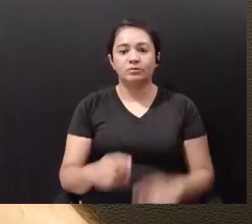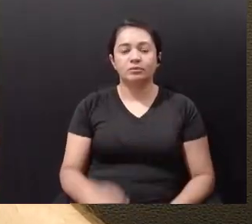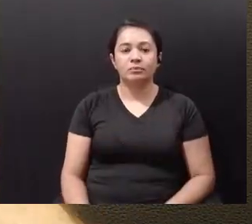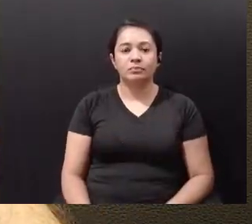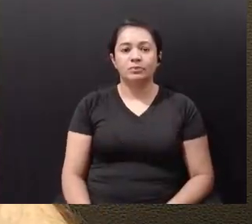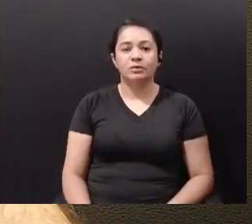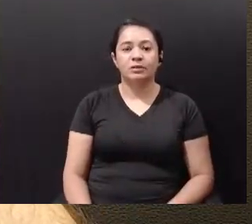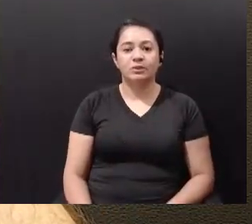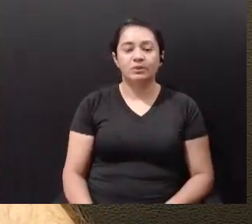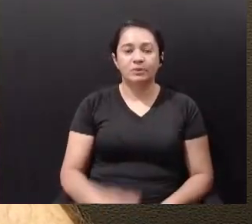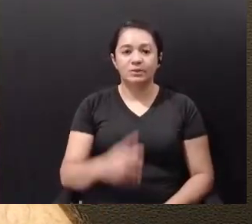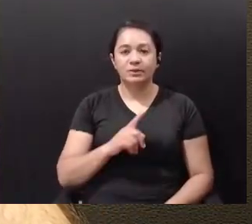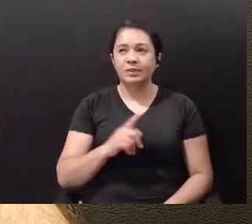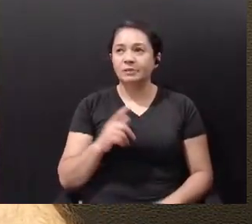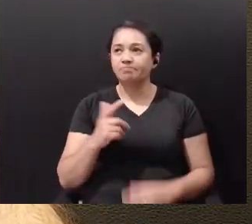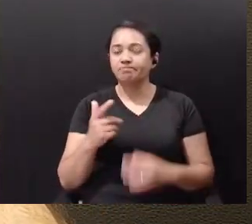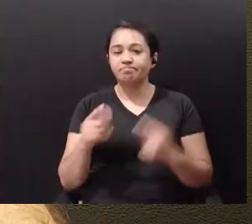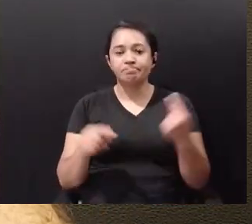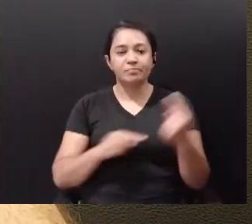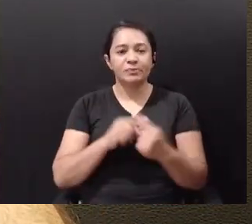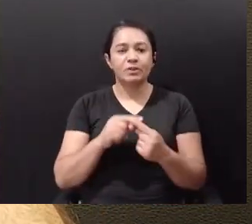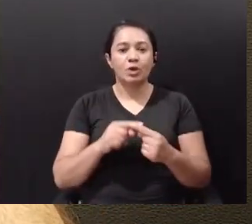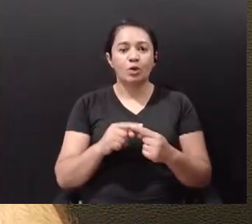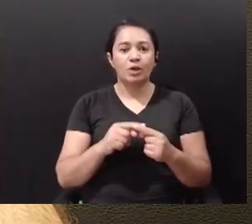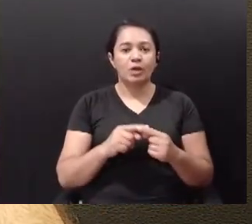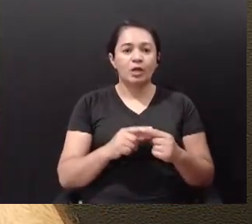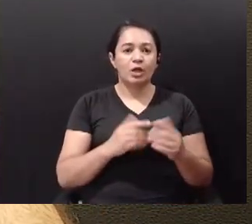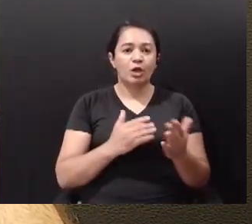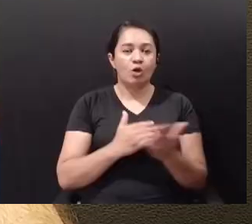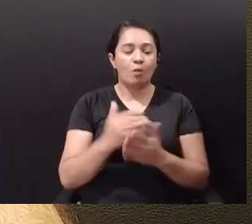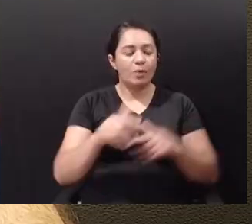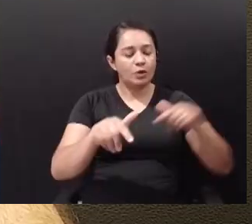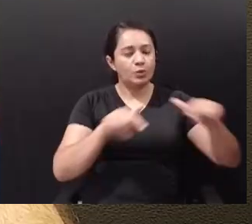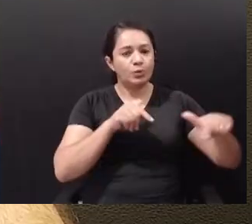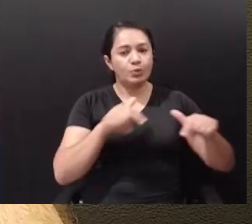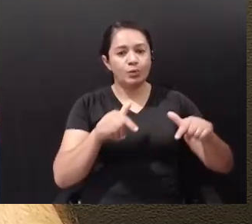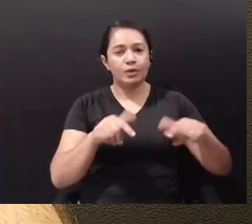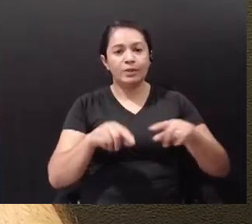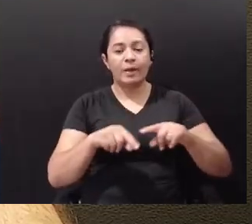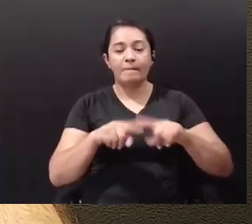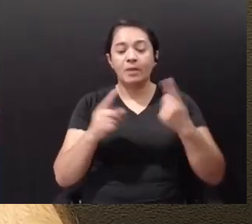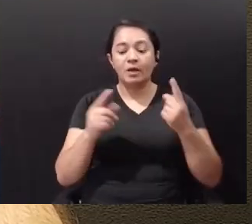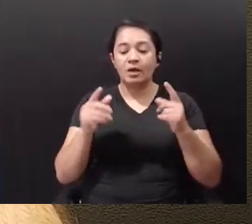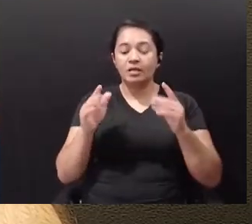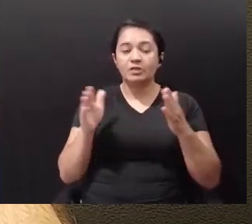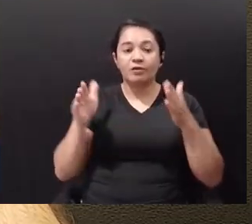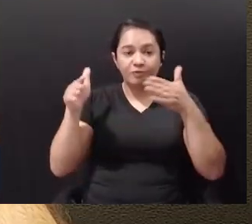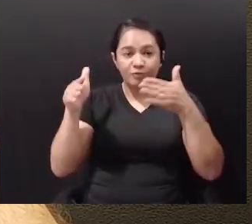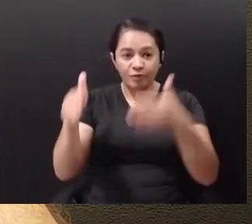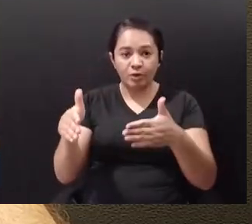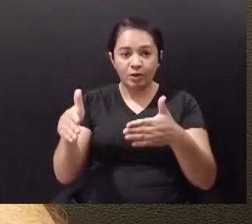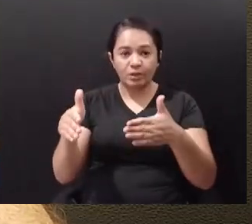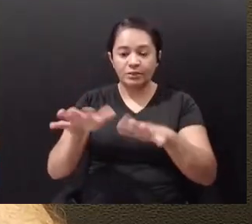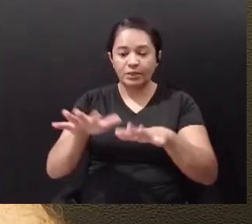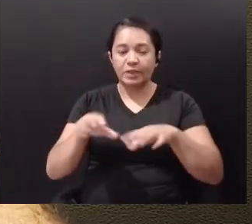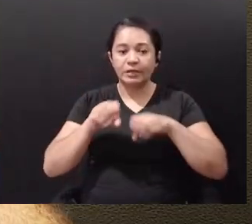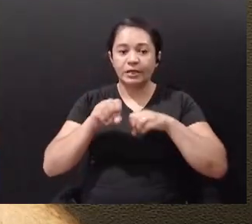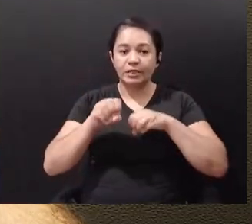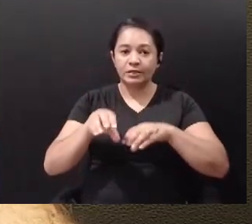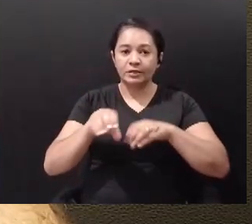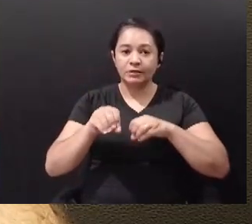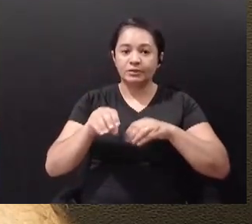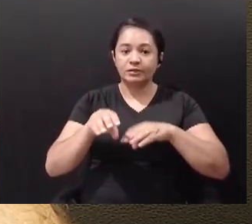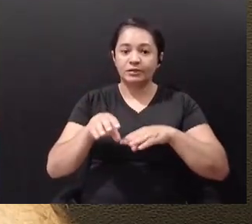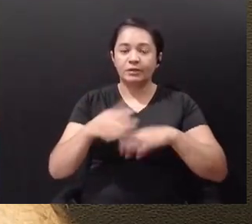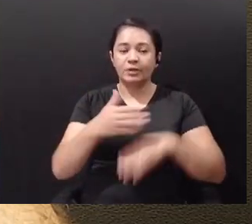intendência que vai ter a sua atuação mais voltada a educação, né, a instrução pública, se não me